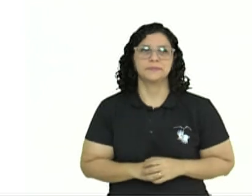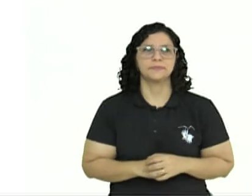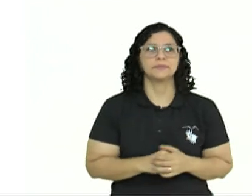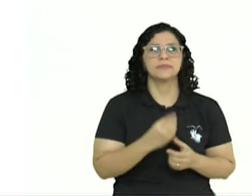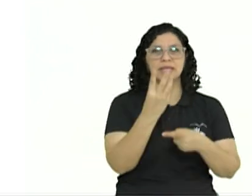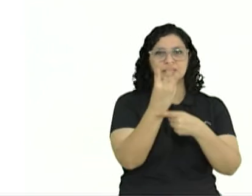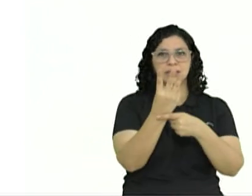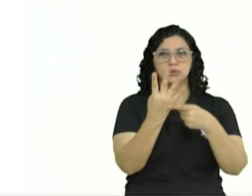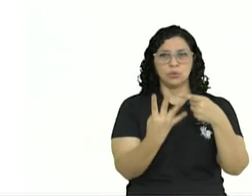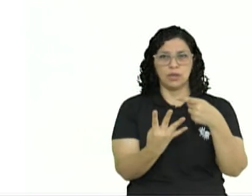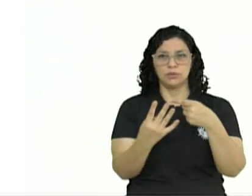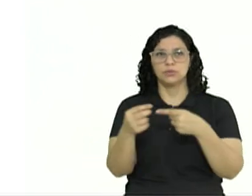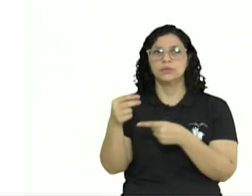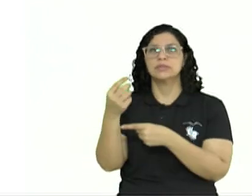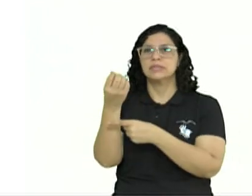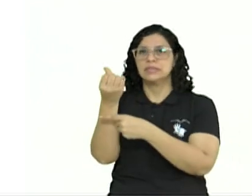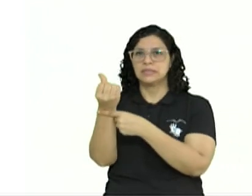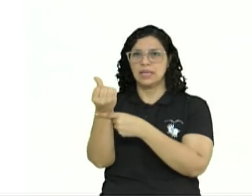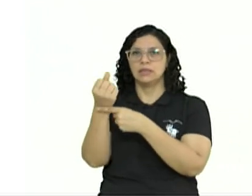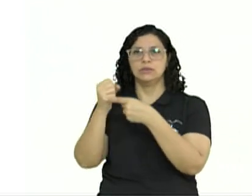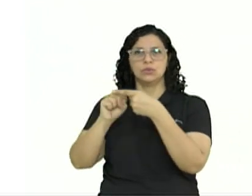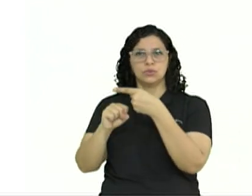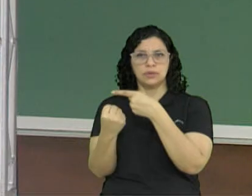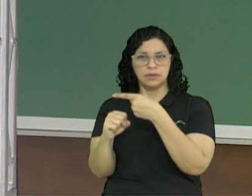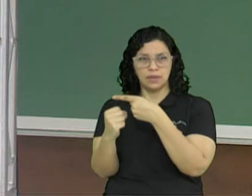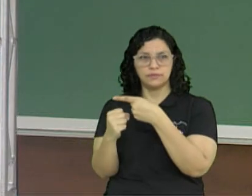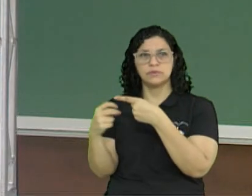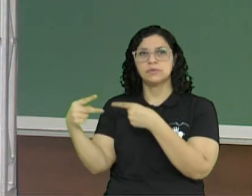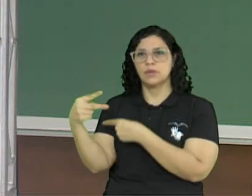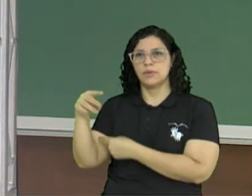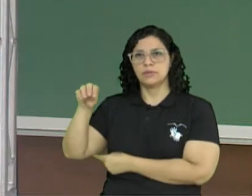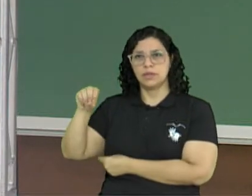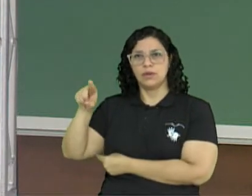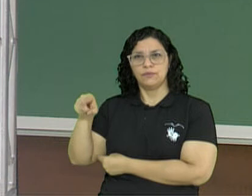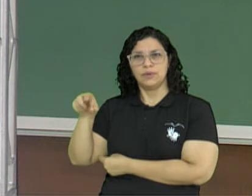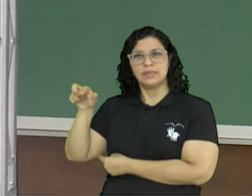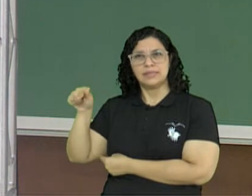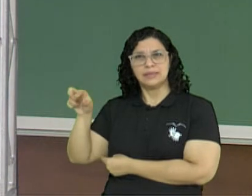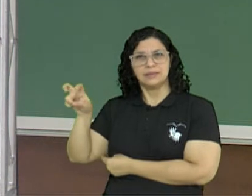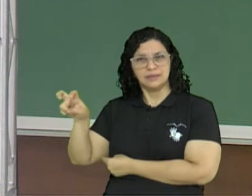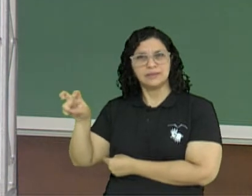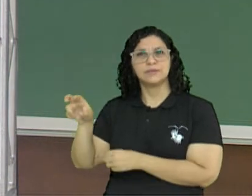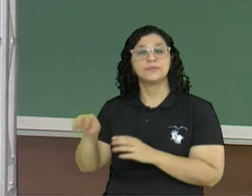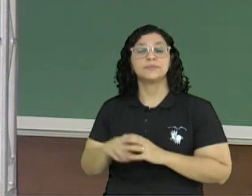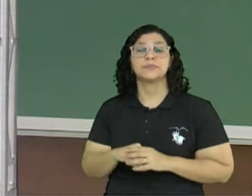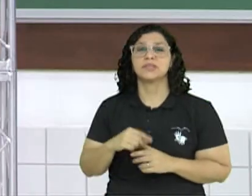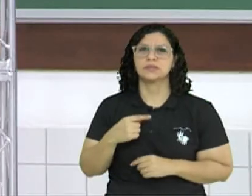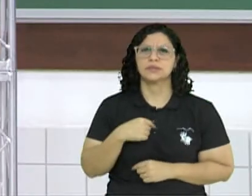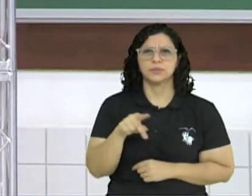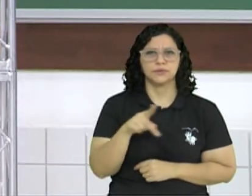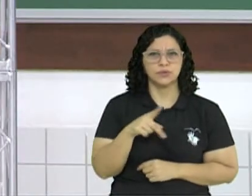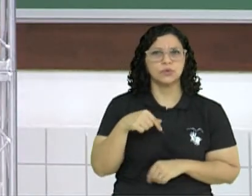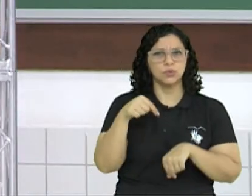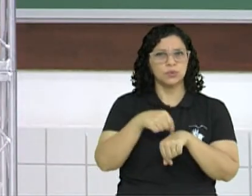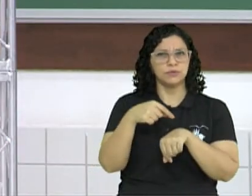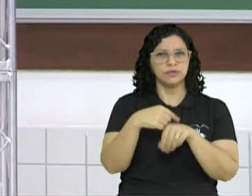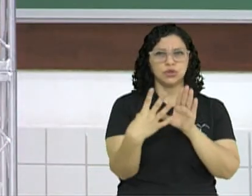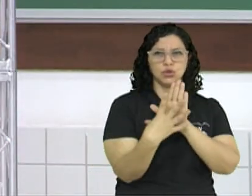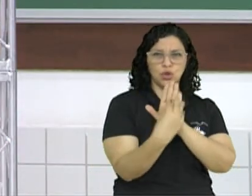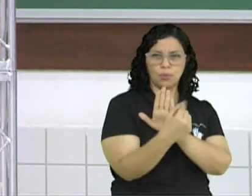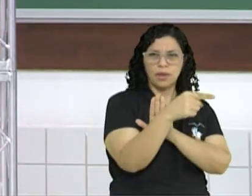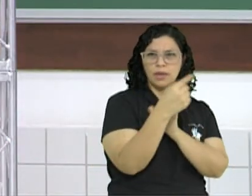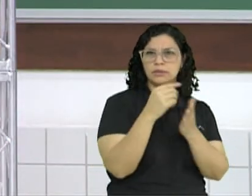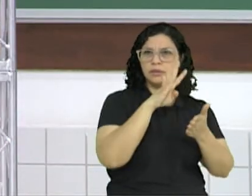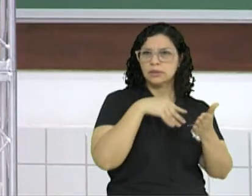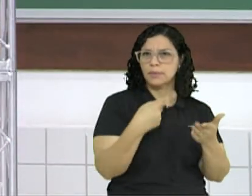0,50. 3/4 e 6 oitavos representa 0,75. A professora vai dar um tempinho para vocês copiarem